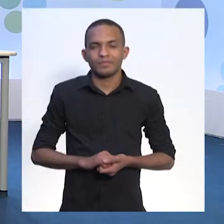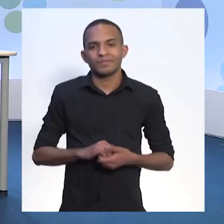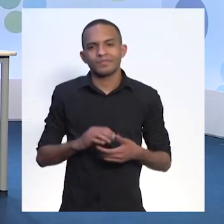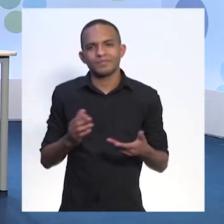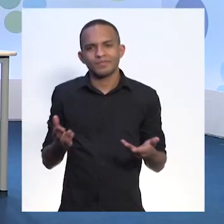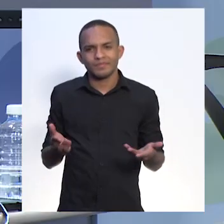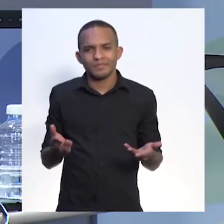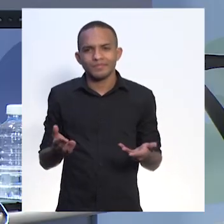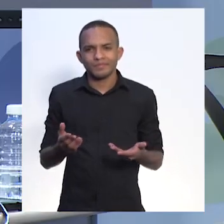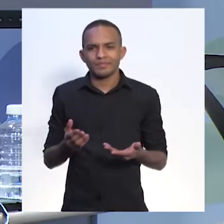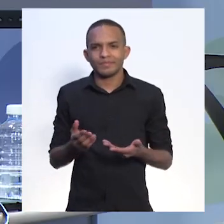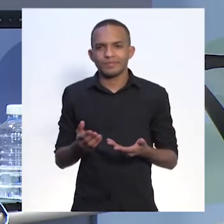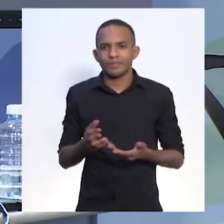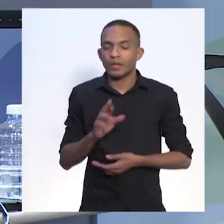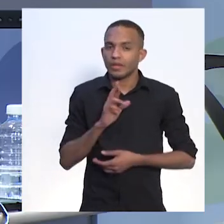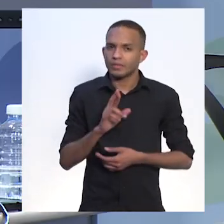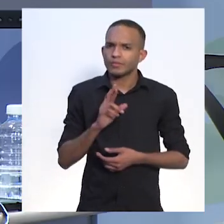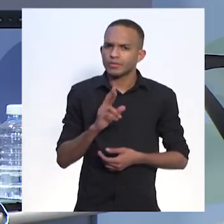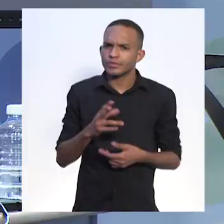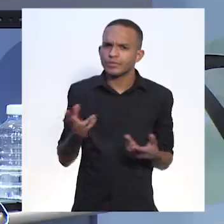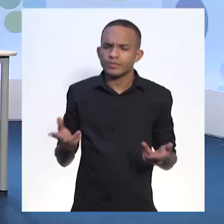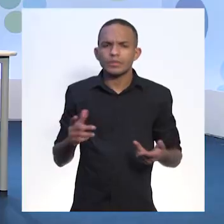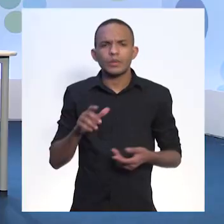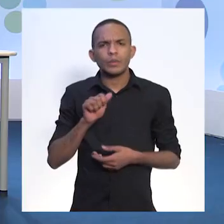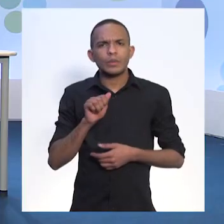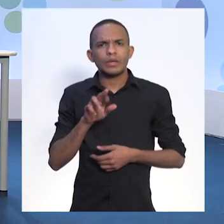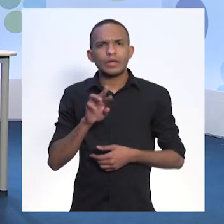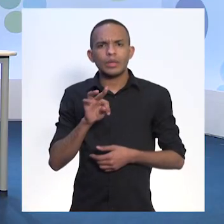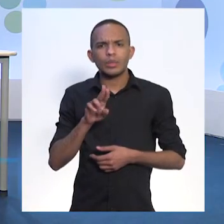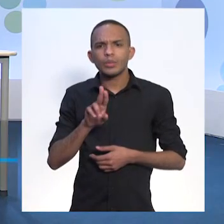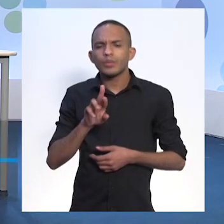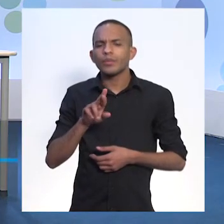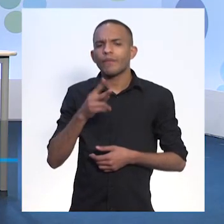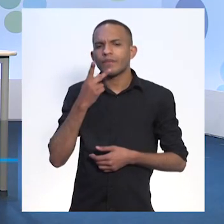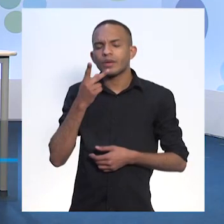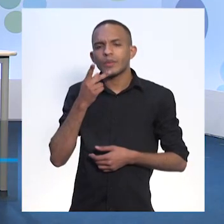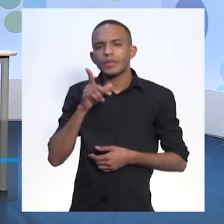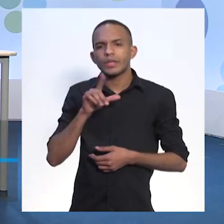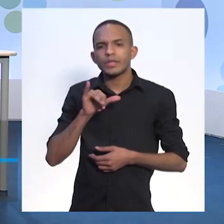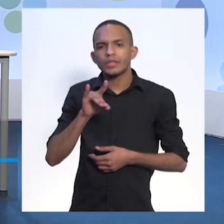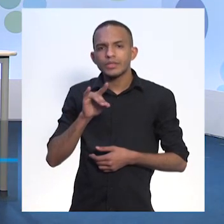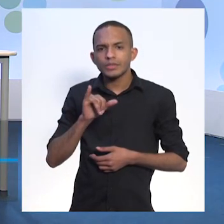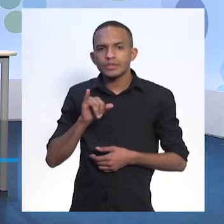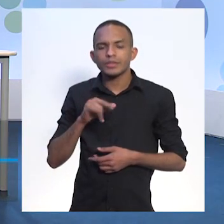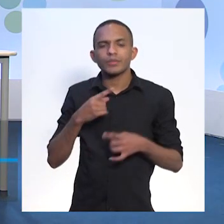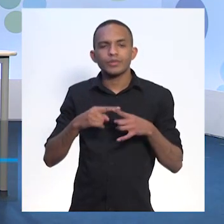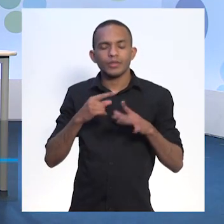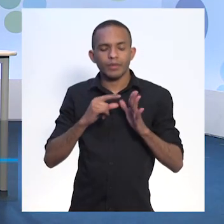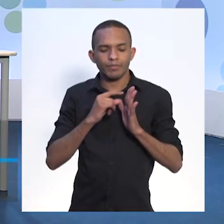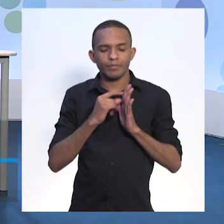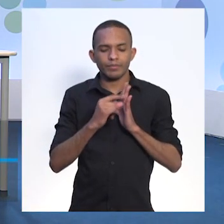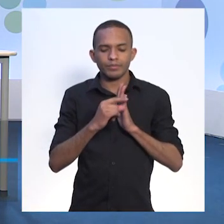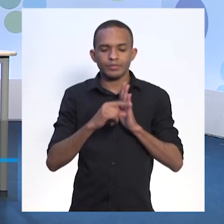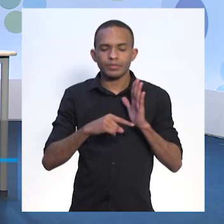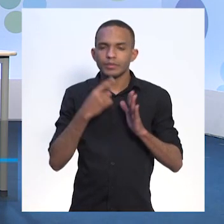E aí, gente, respostas, Déia? O Arthur colocou lide, pois é o primeiro parágrafo apresentado no texto.